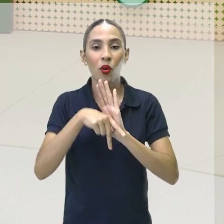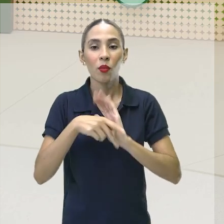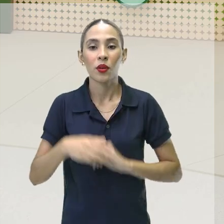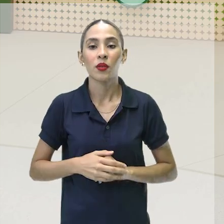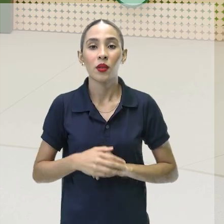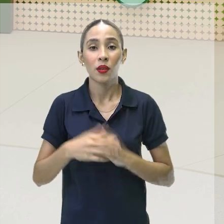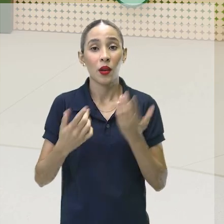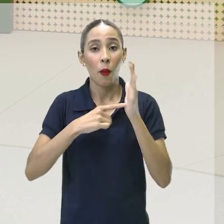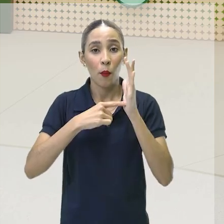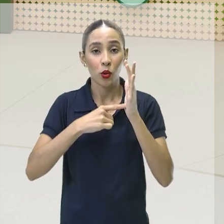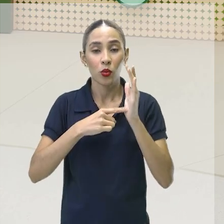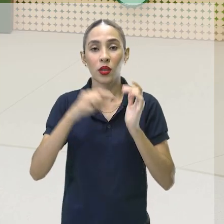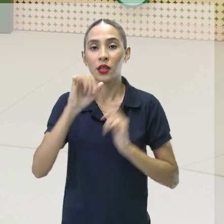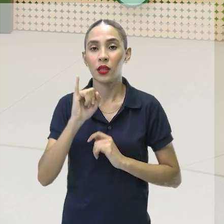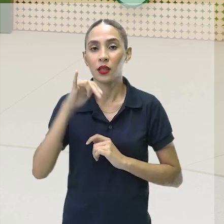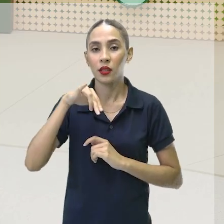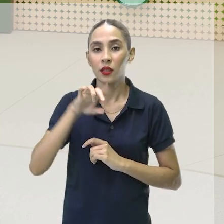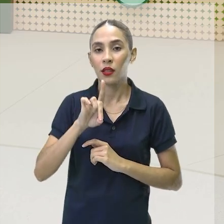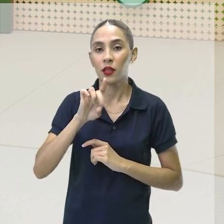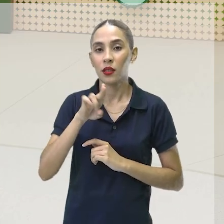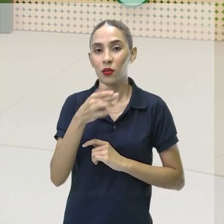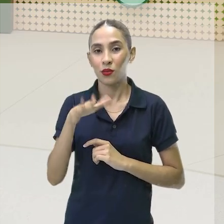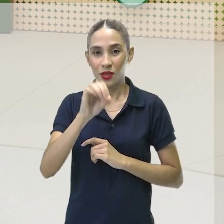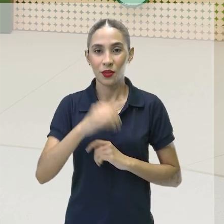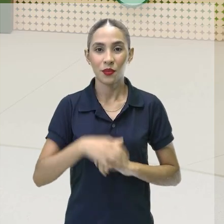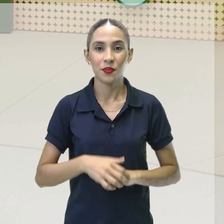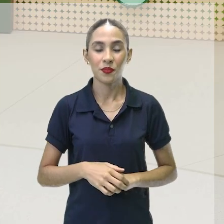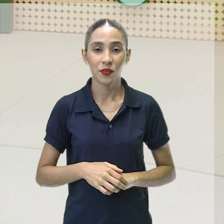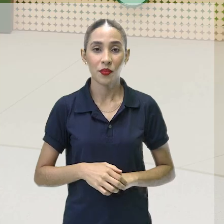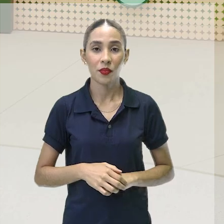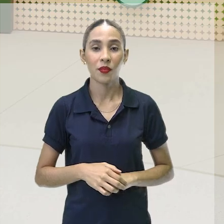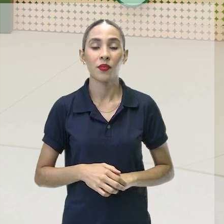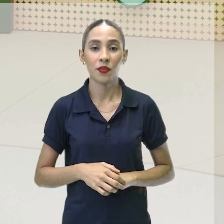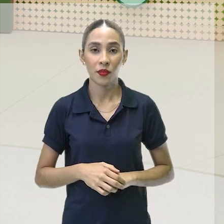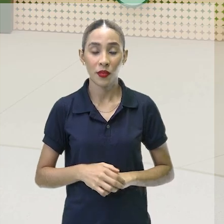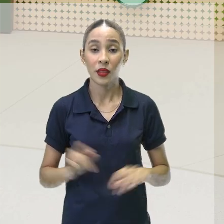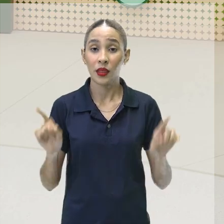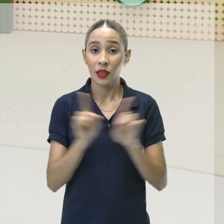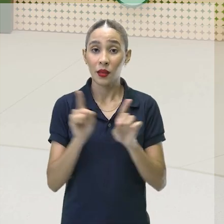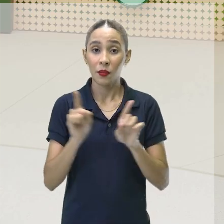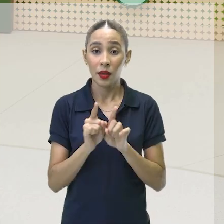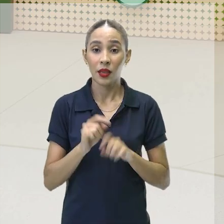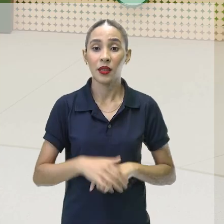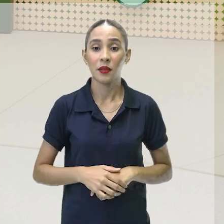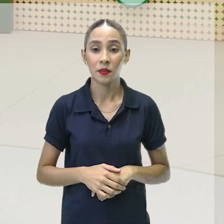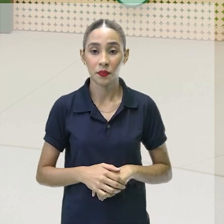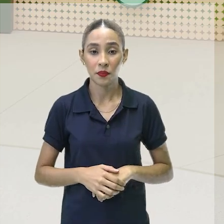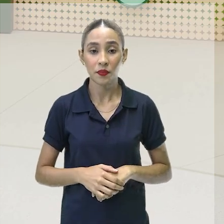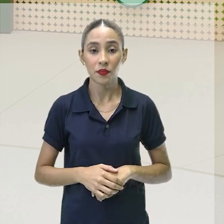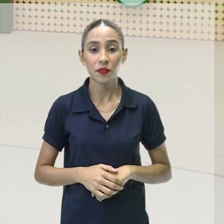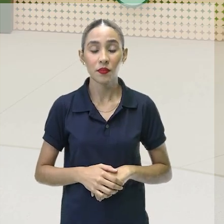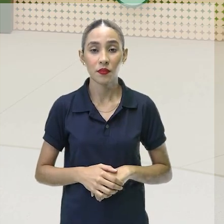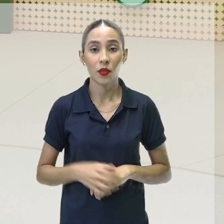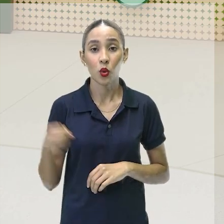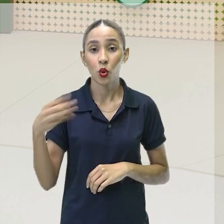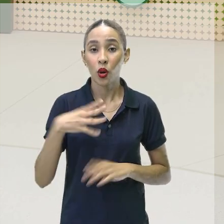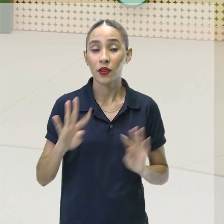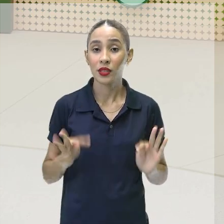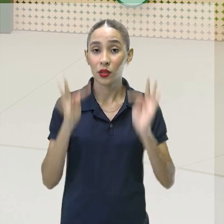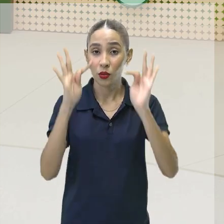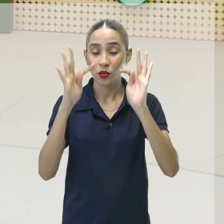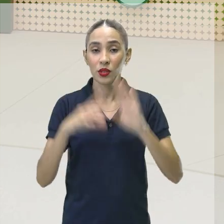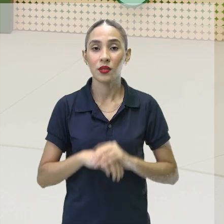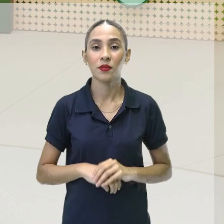dos motores a indução eletromagnética. Temos também, pessoal, para falar a vocês aí nessa questão de novas